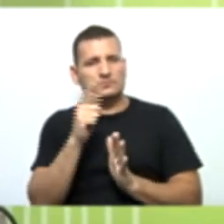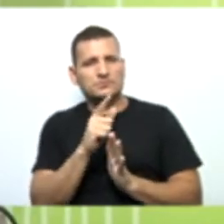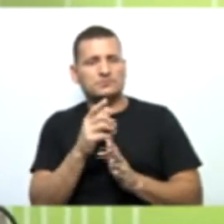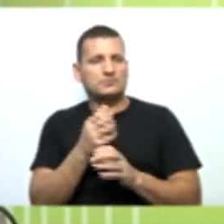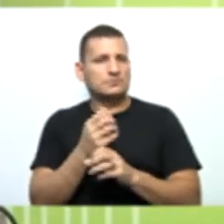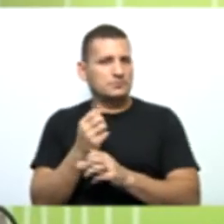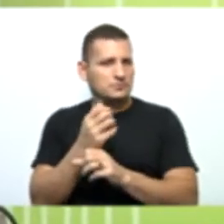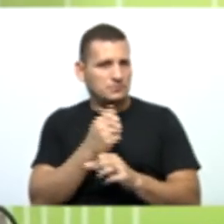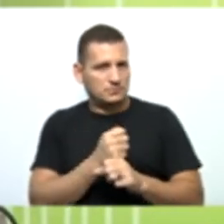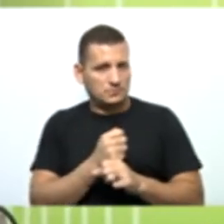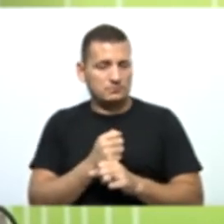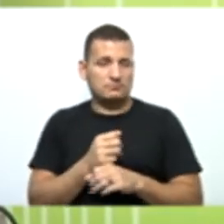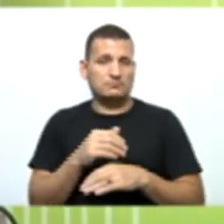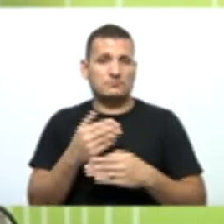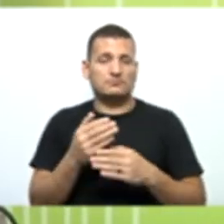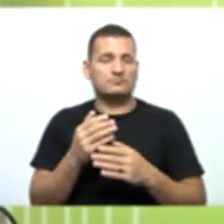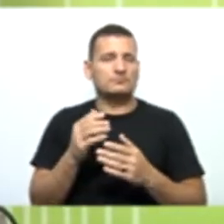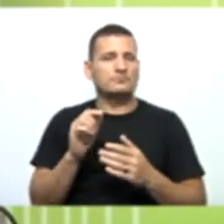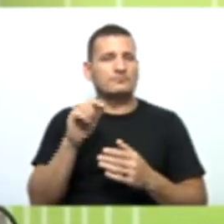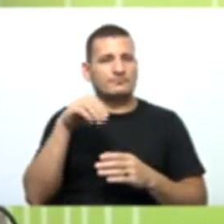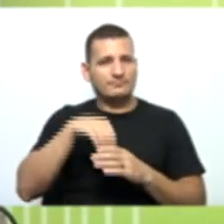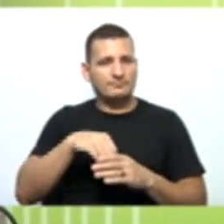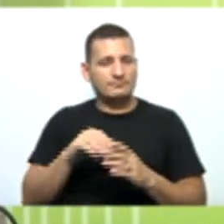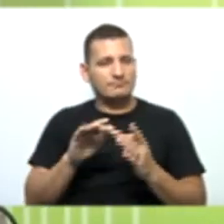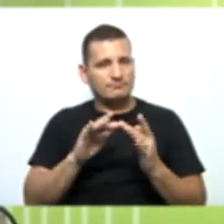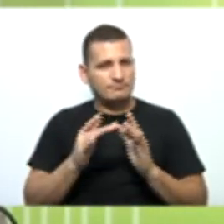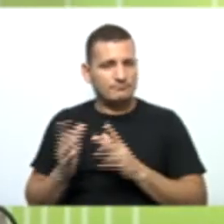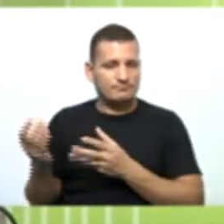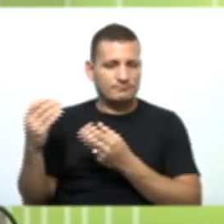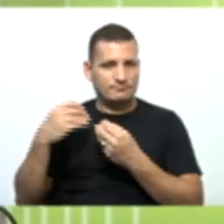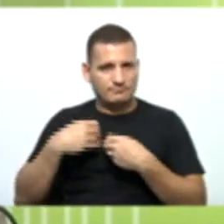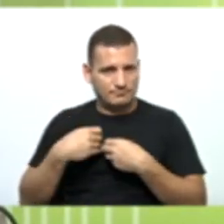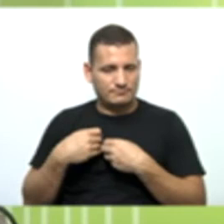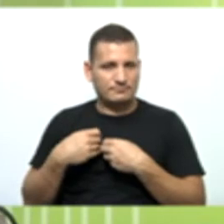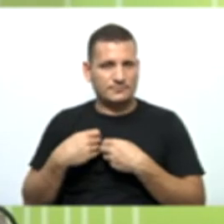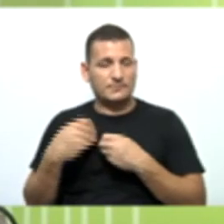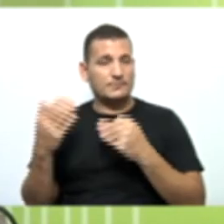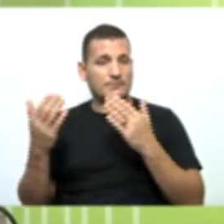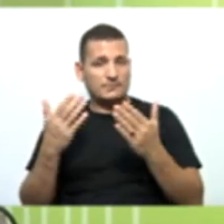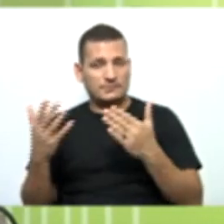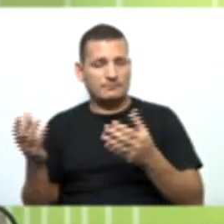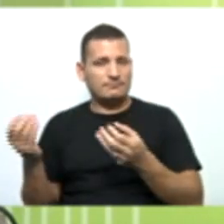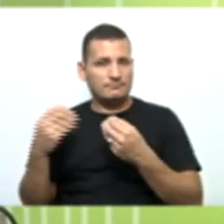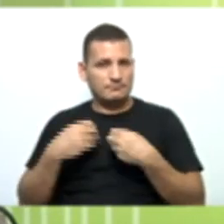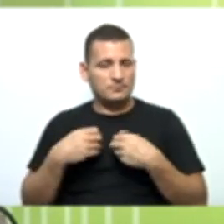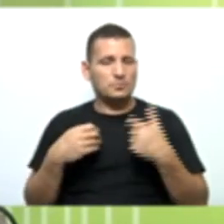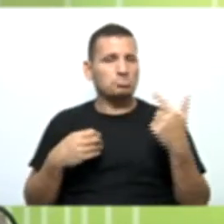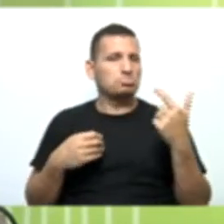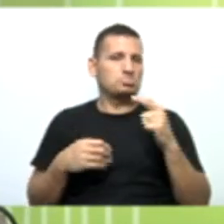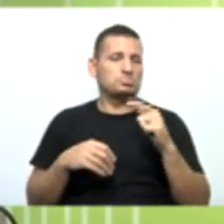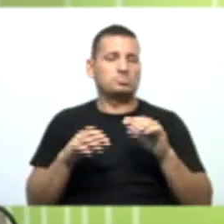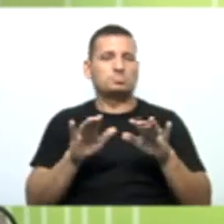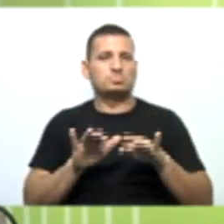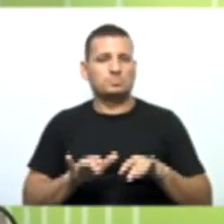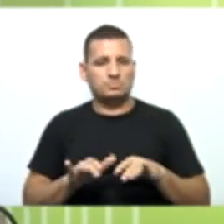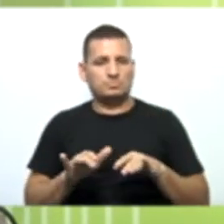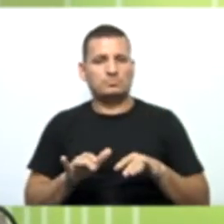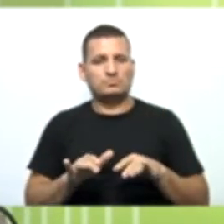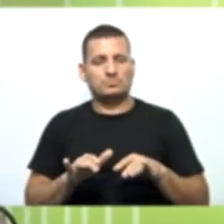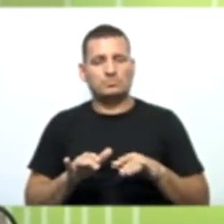as funcionalidades que foram entregues a mim pelo analista, consegui atender. Poxa,